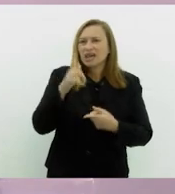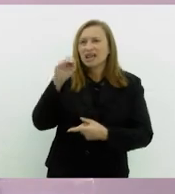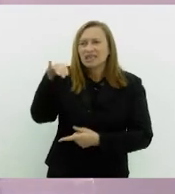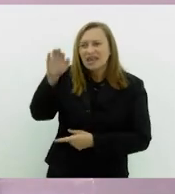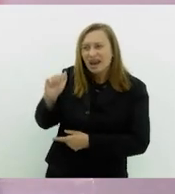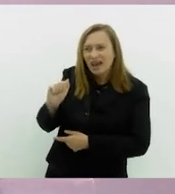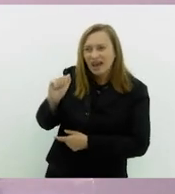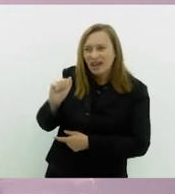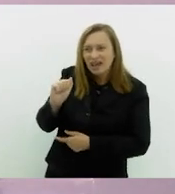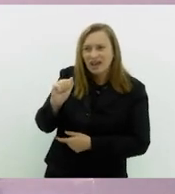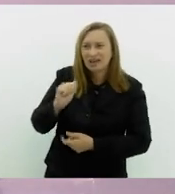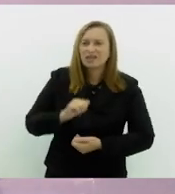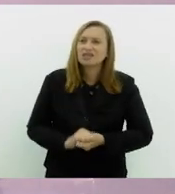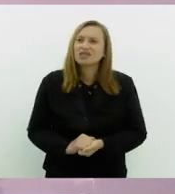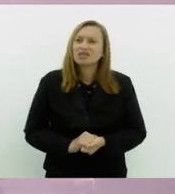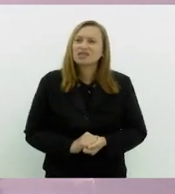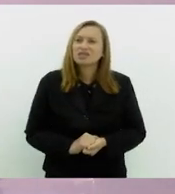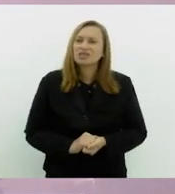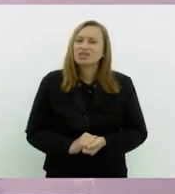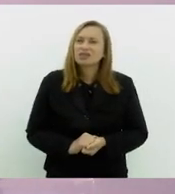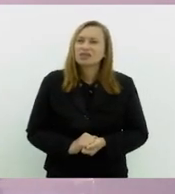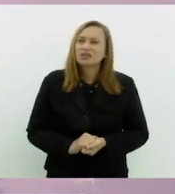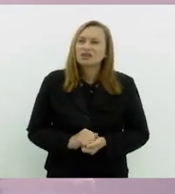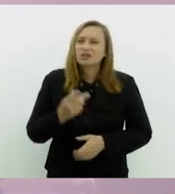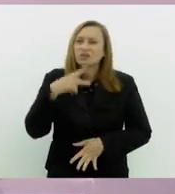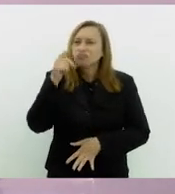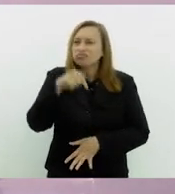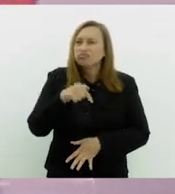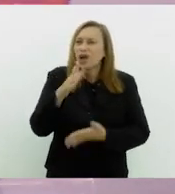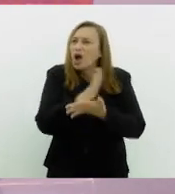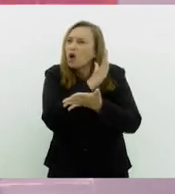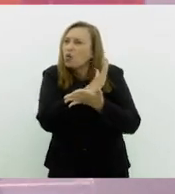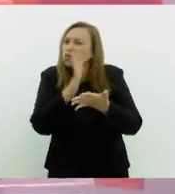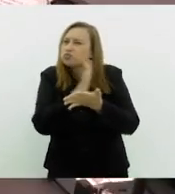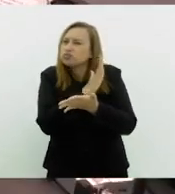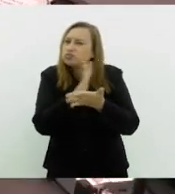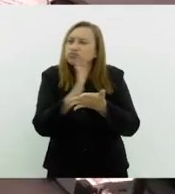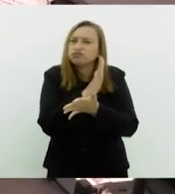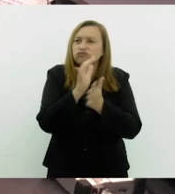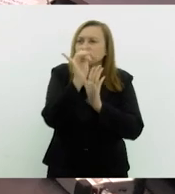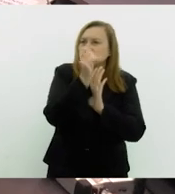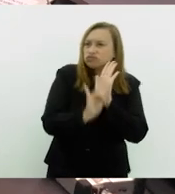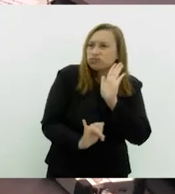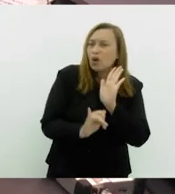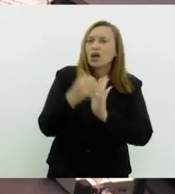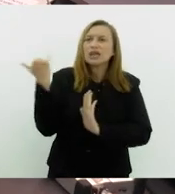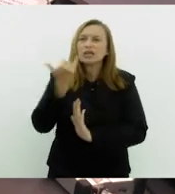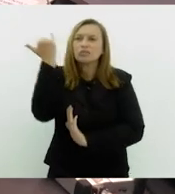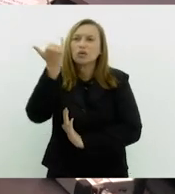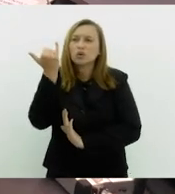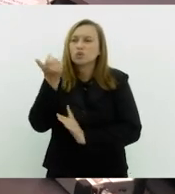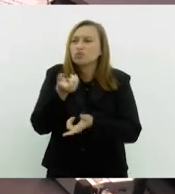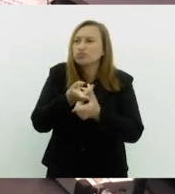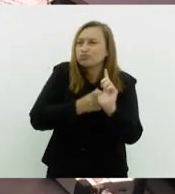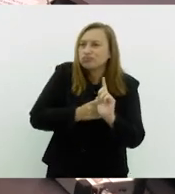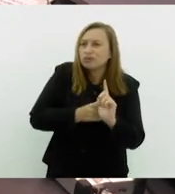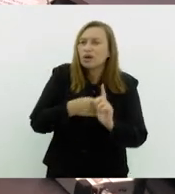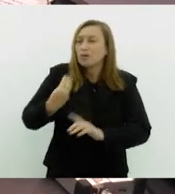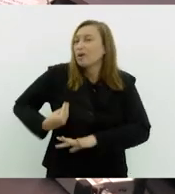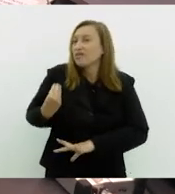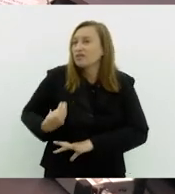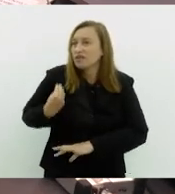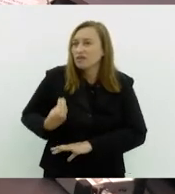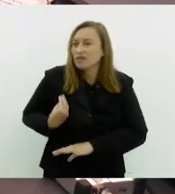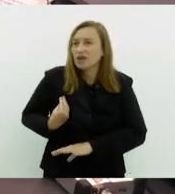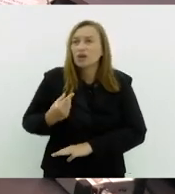Graziella, da Equite, trouxe aqui um relatório importante sobre o endividamento para viver